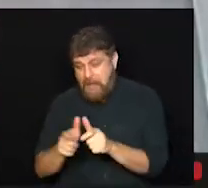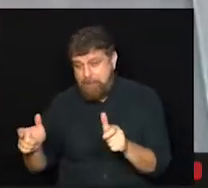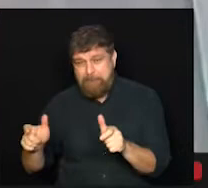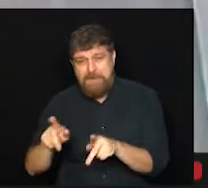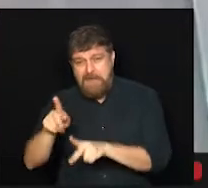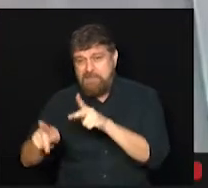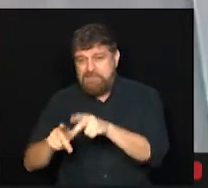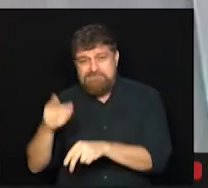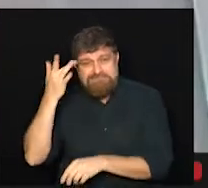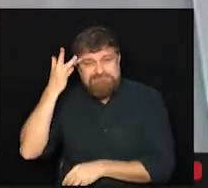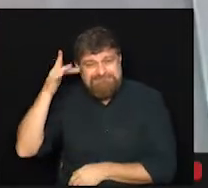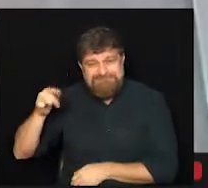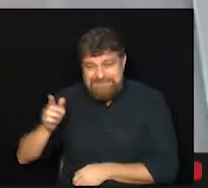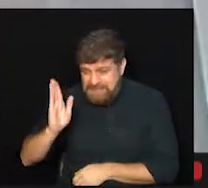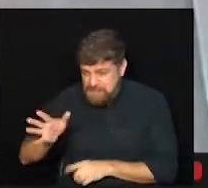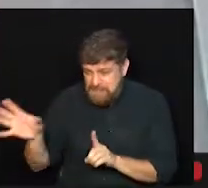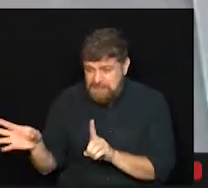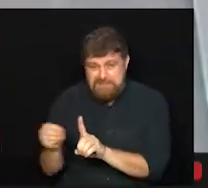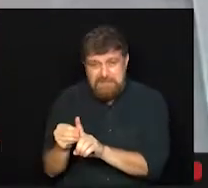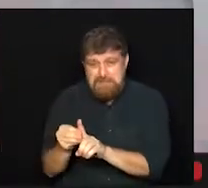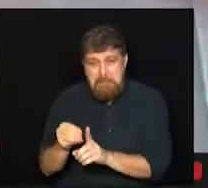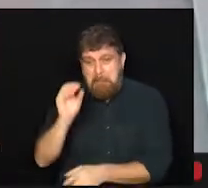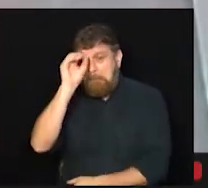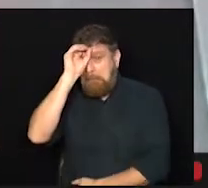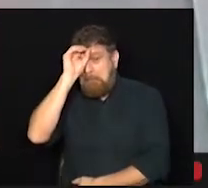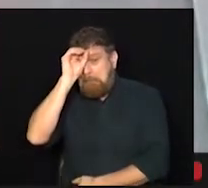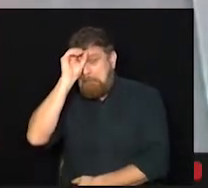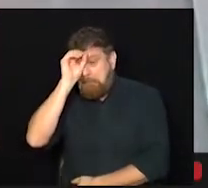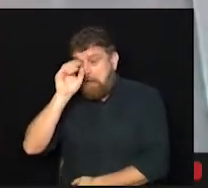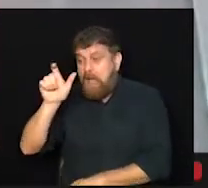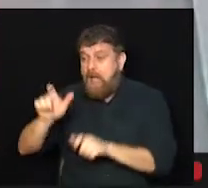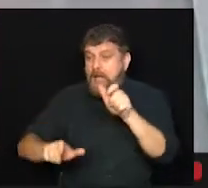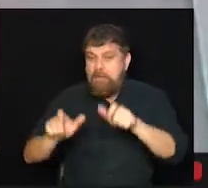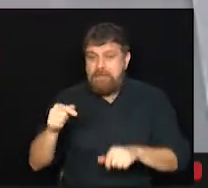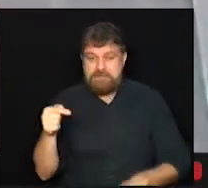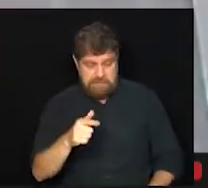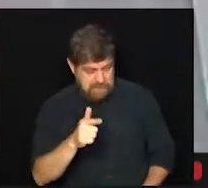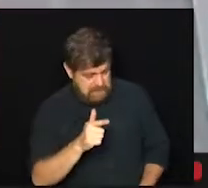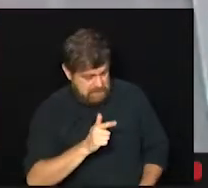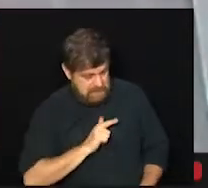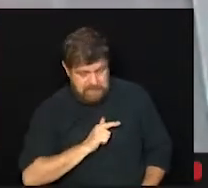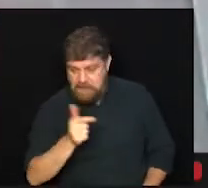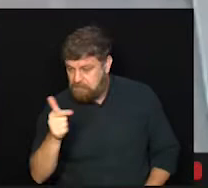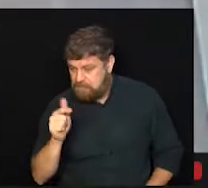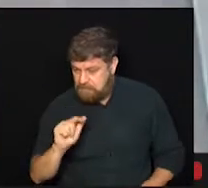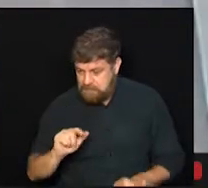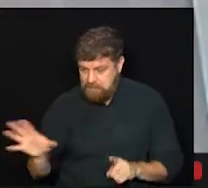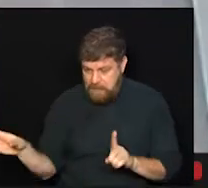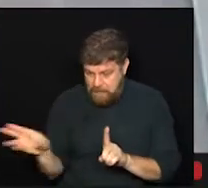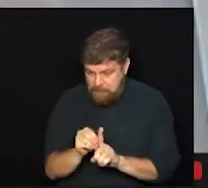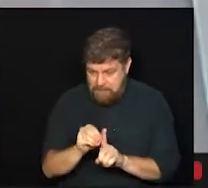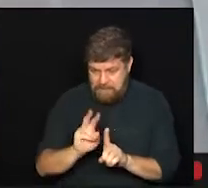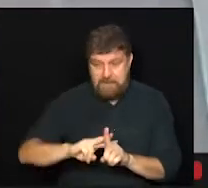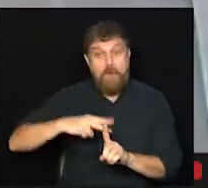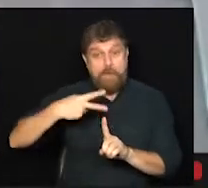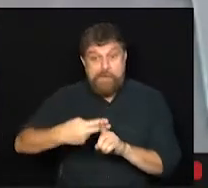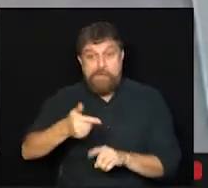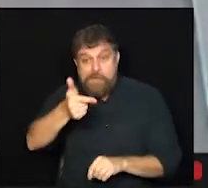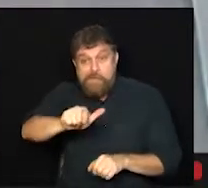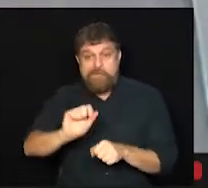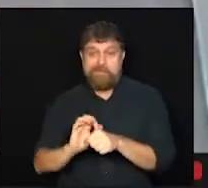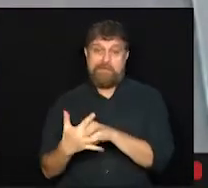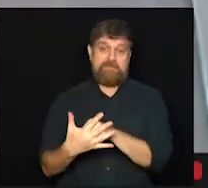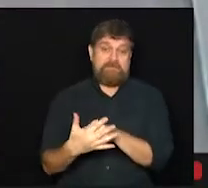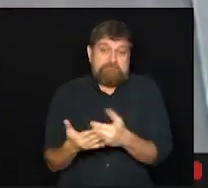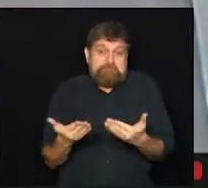sei se já pegou ou não pegou. E também não sei quem tem o anticorpo, quem não tem o anticorpo, se vai pegar Covid de novo. Então, fazer exame